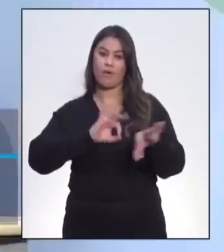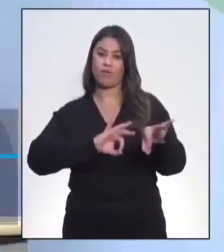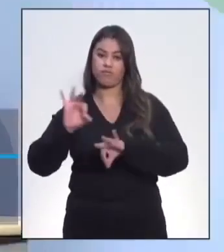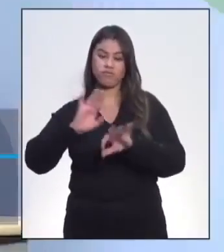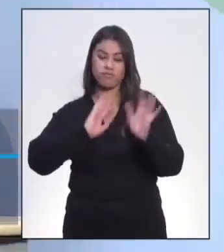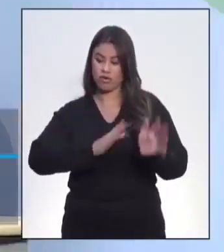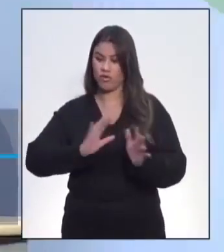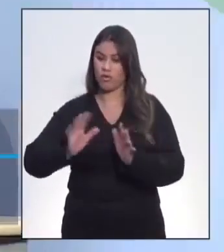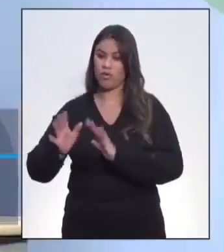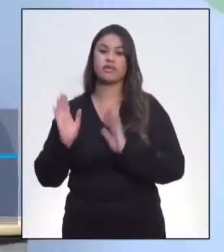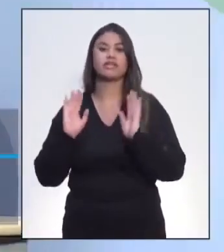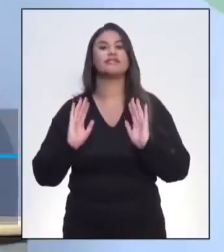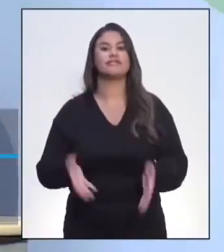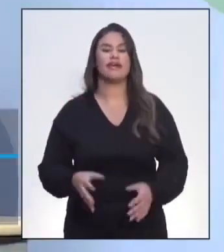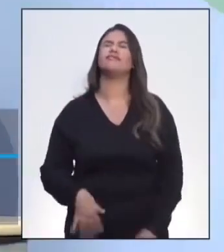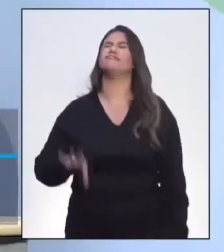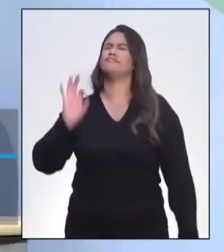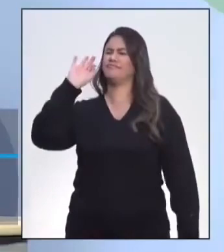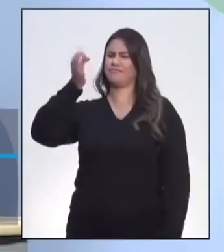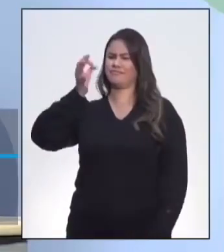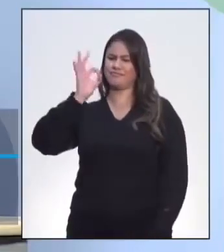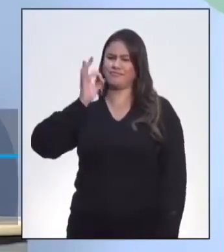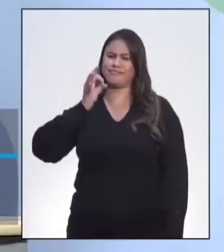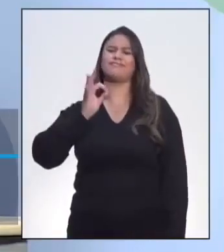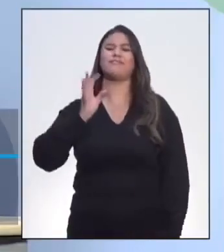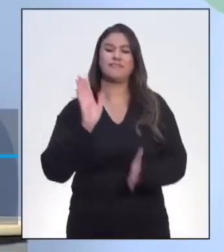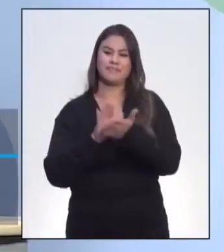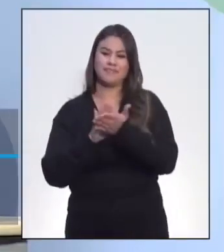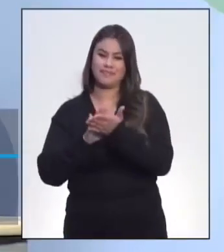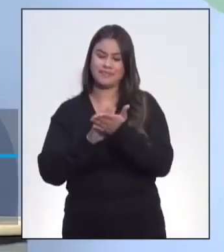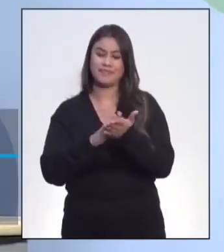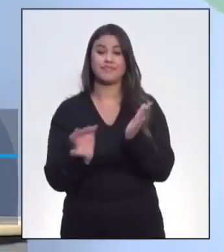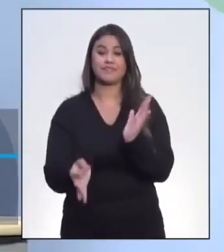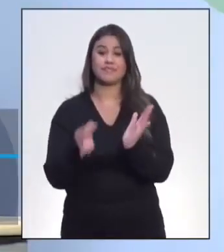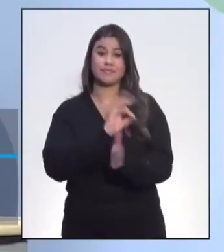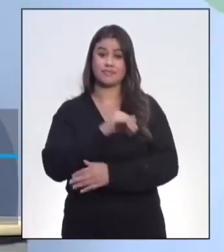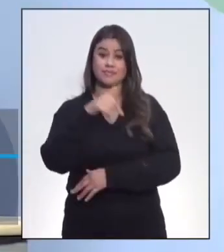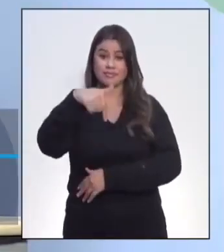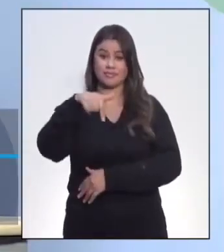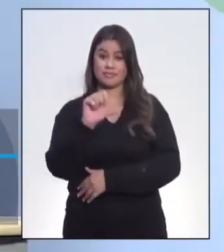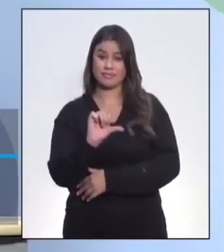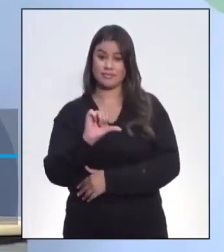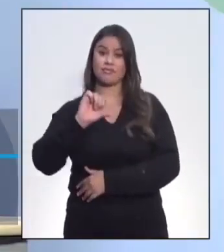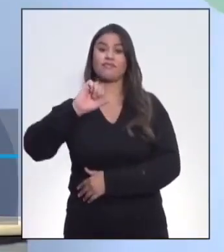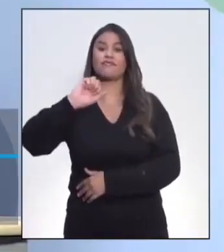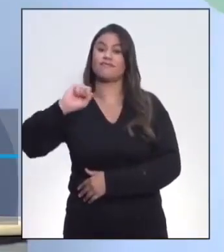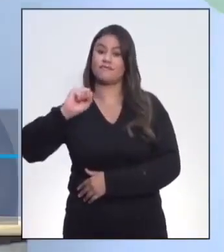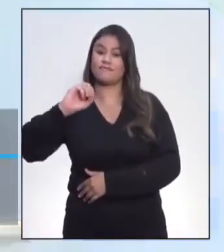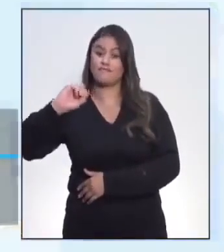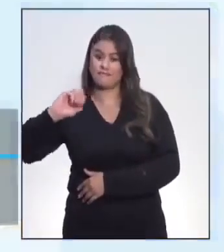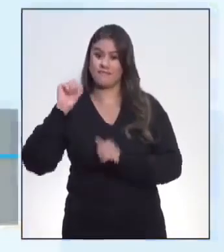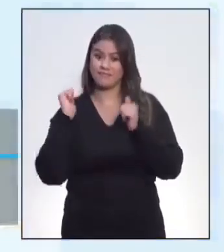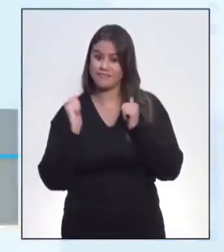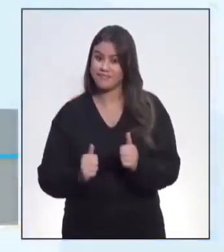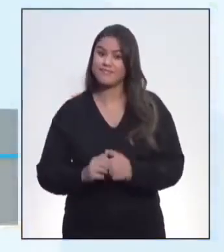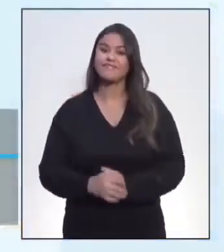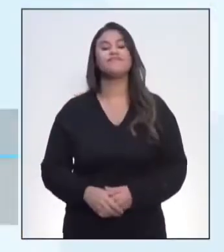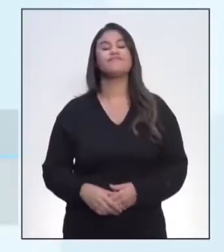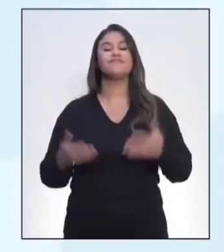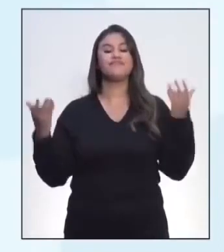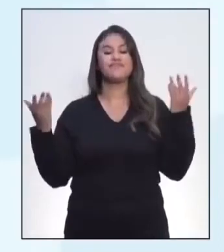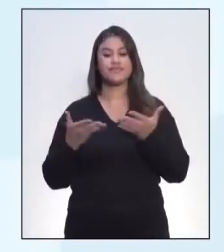Deixem tudo em ordem e façam todas as atividades. Página 79 e 80. Vamos lá? Ok. Hoje nós vamos